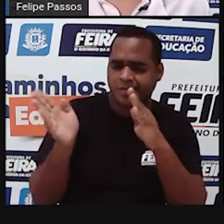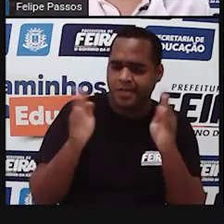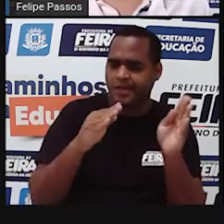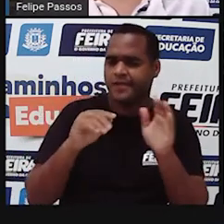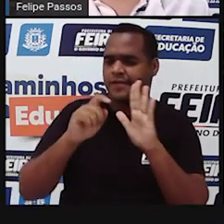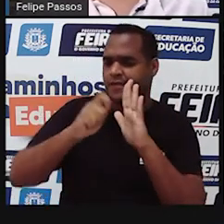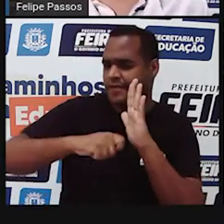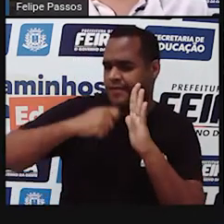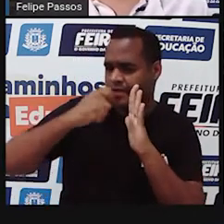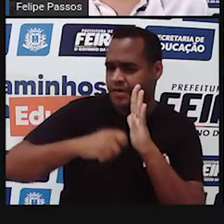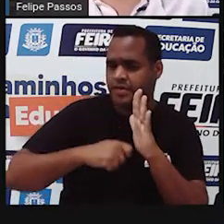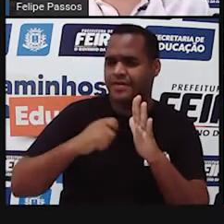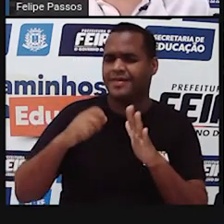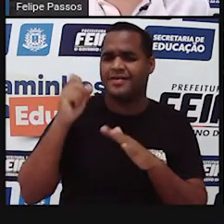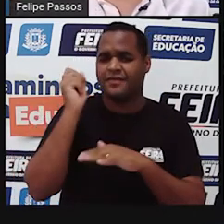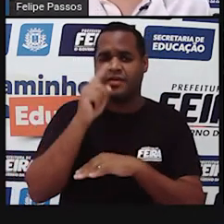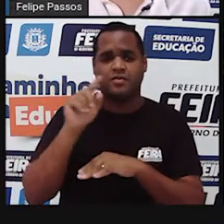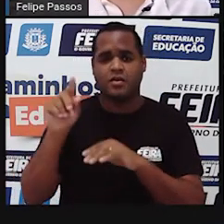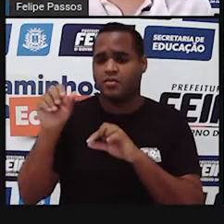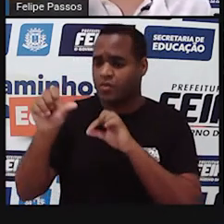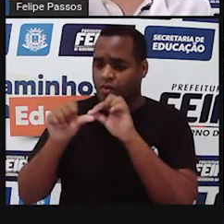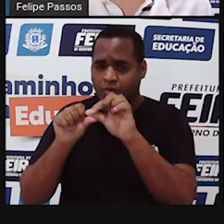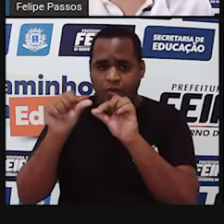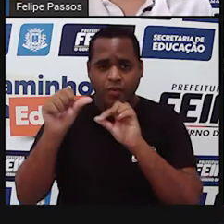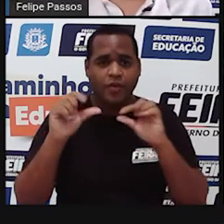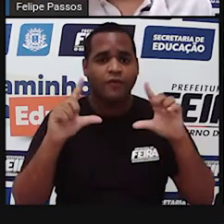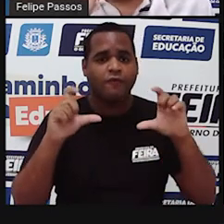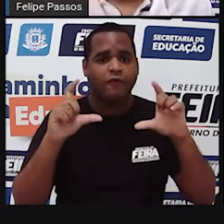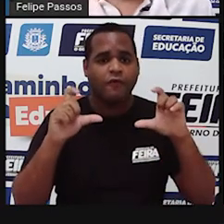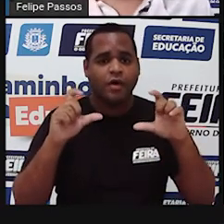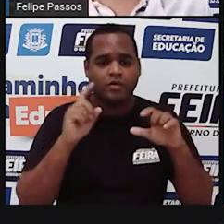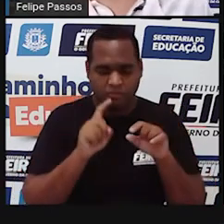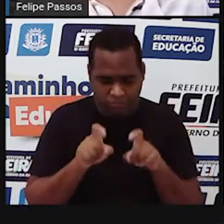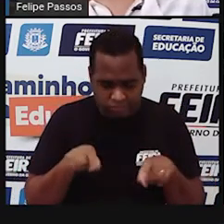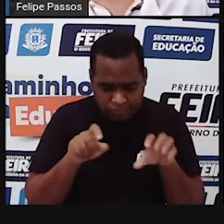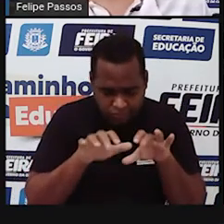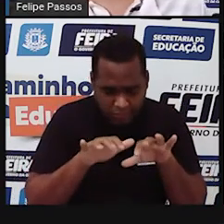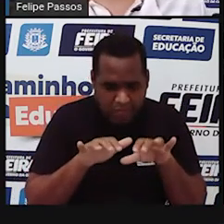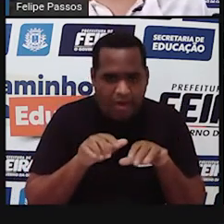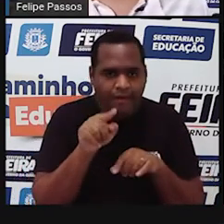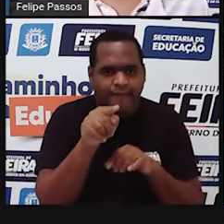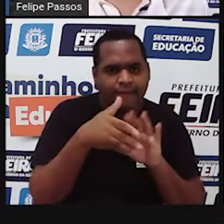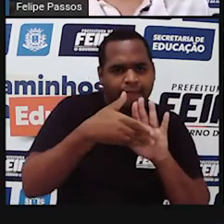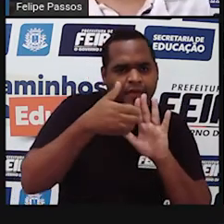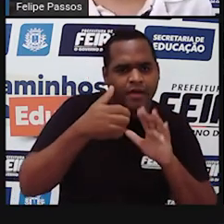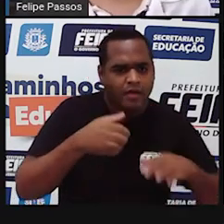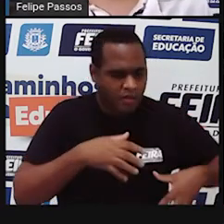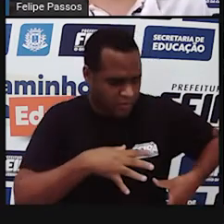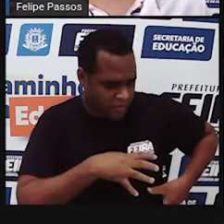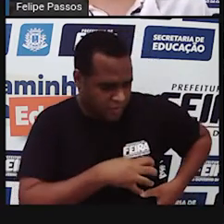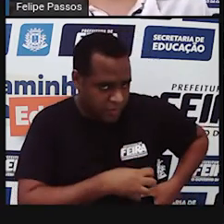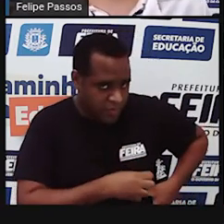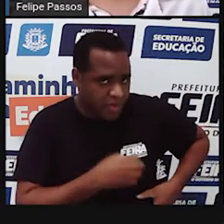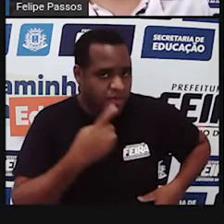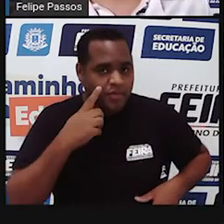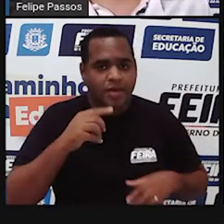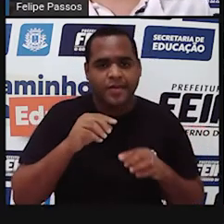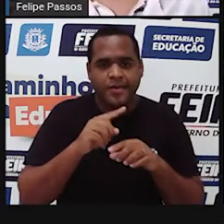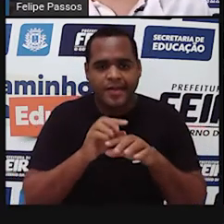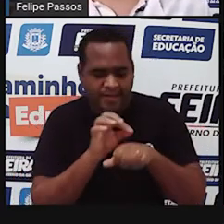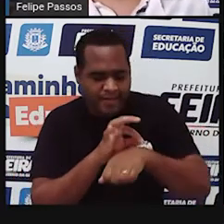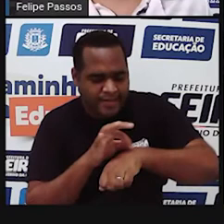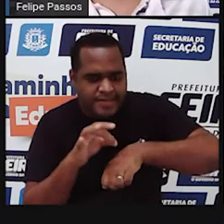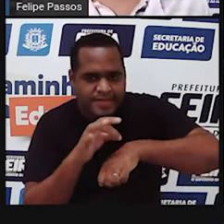elas sofrem edição. Então, o pessoal vai lá no computador e tira uma celulitezinha, tira uma estriazinha,